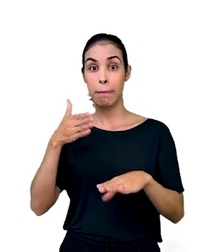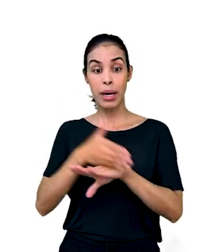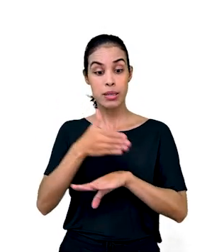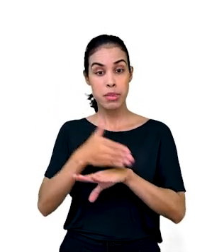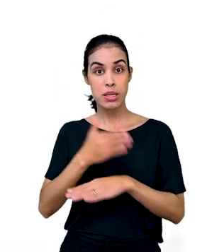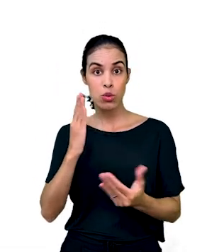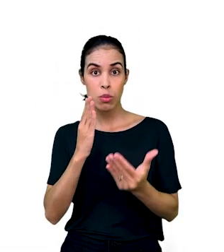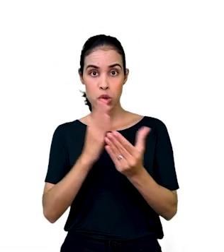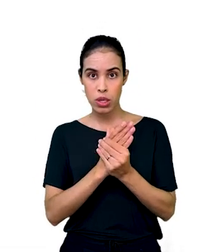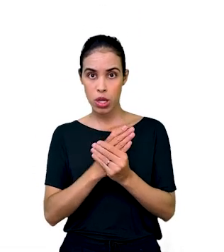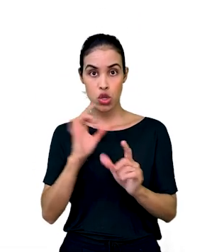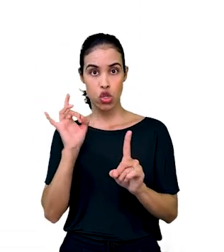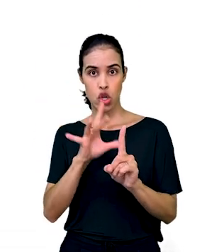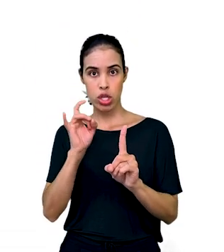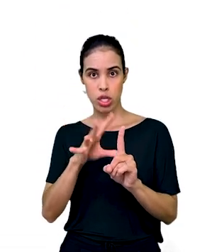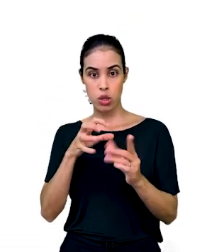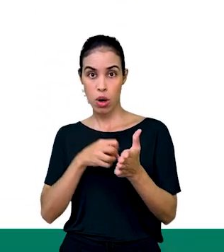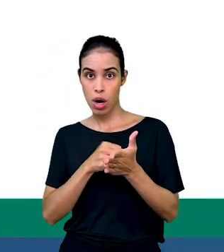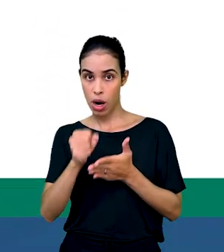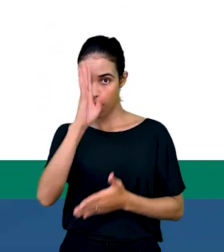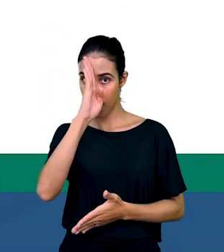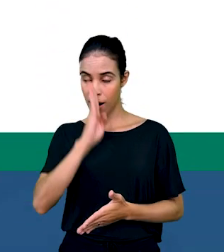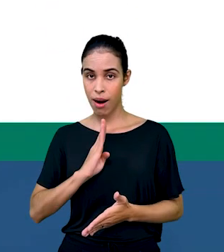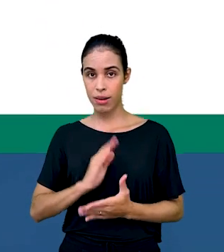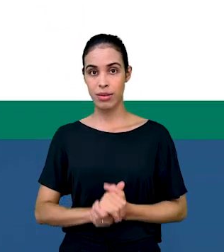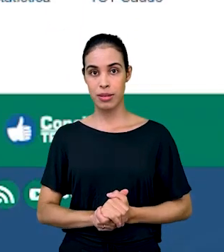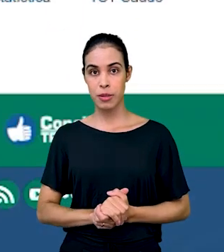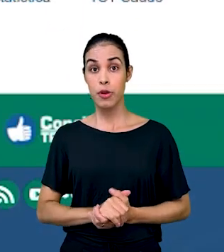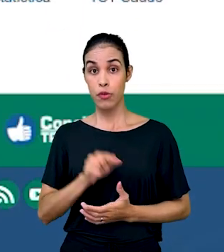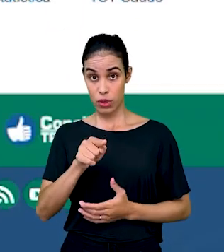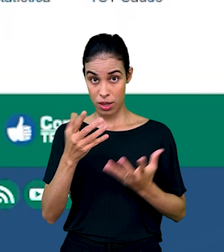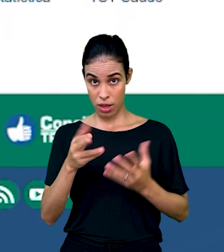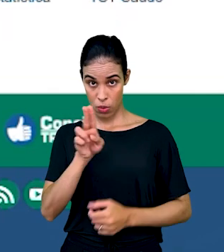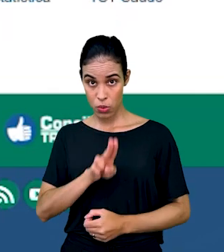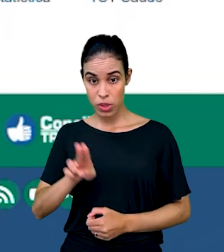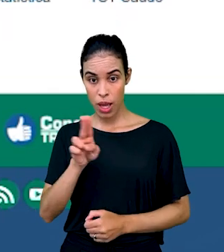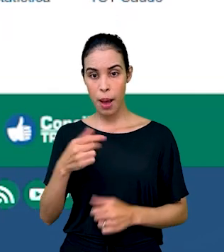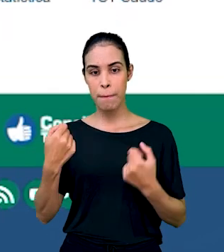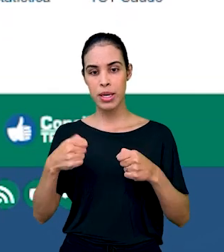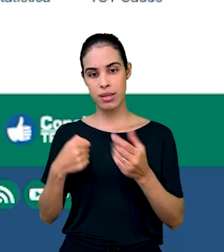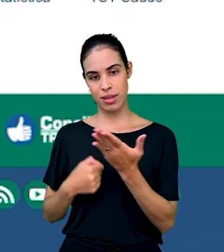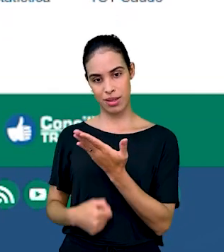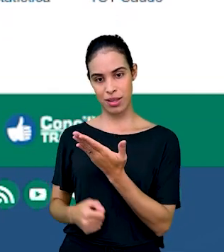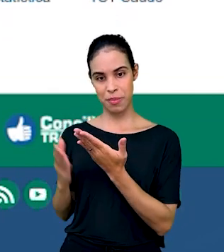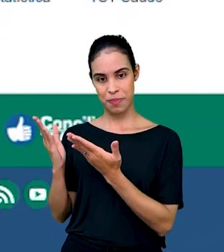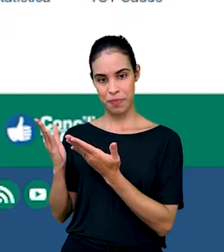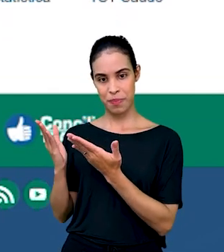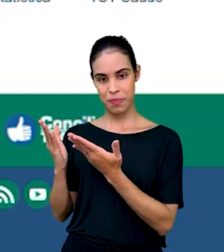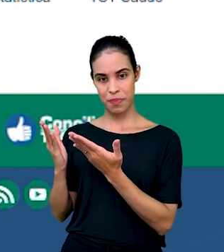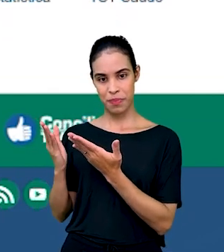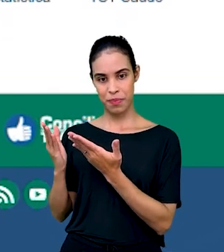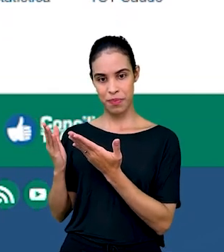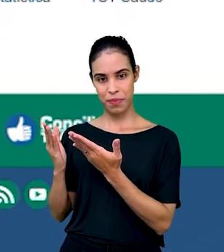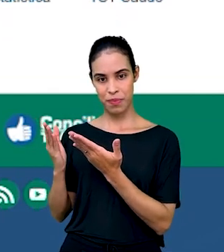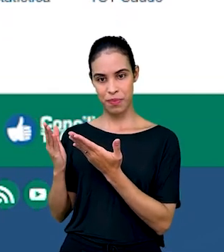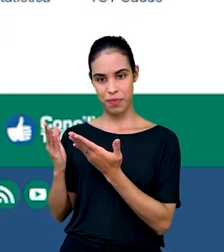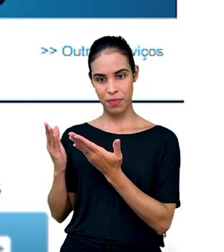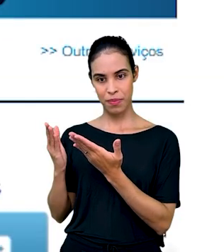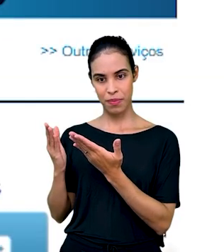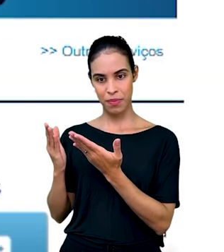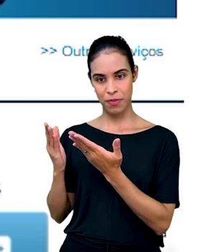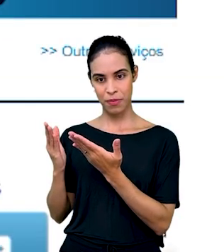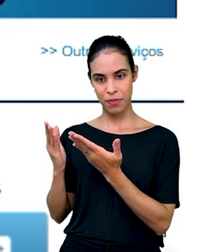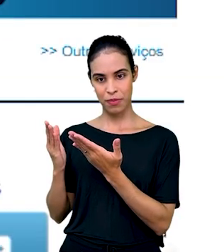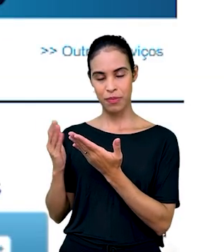andamento processual de forma automática e gratuita. Para usar o serviço, basta clicar no portal da advocacia,